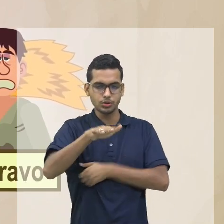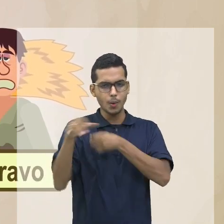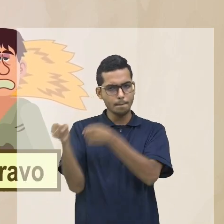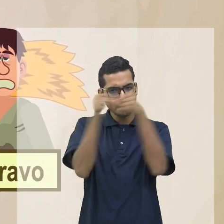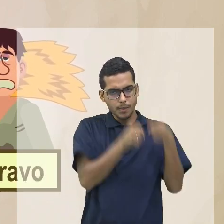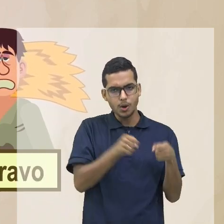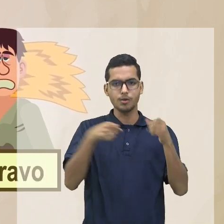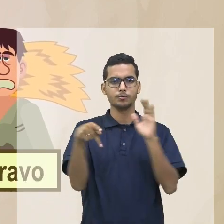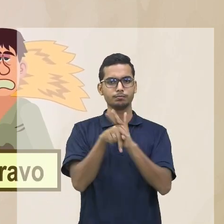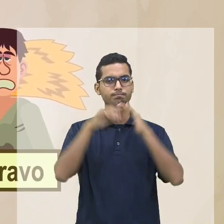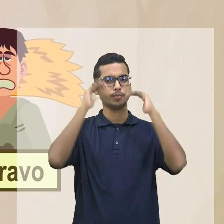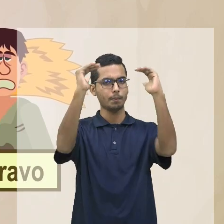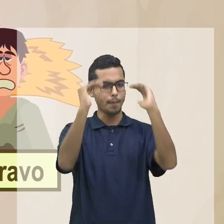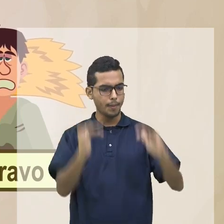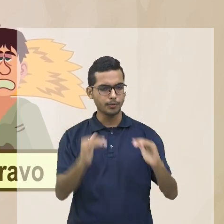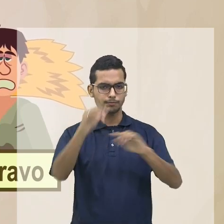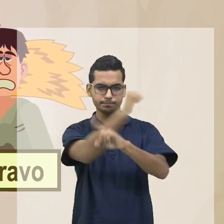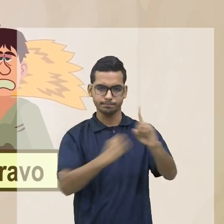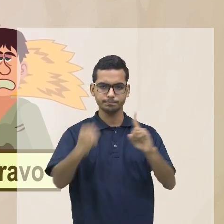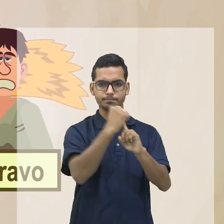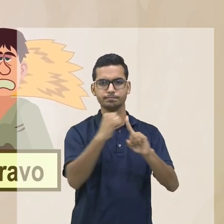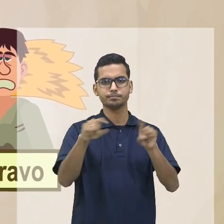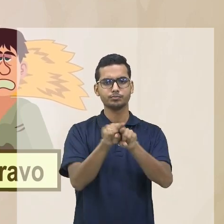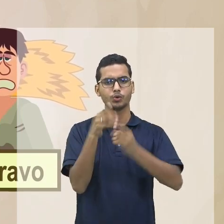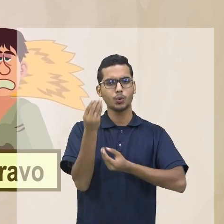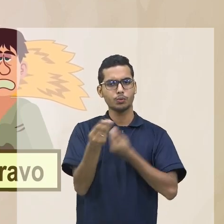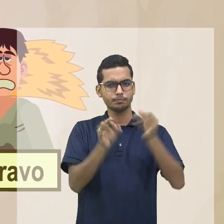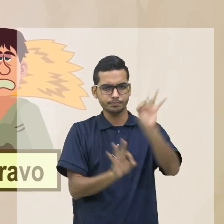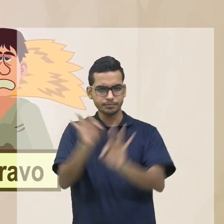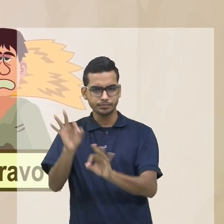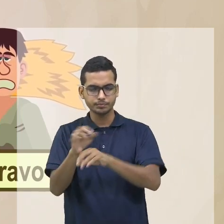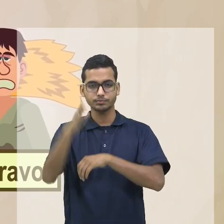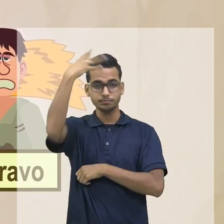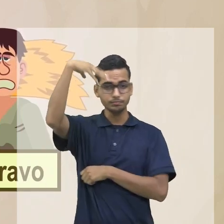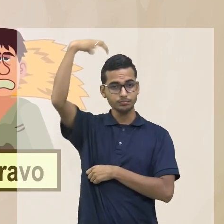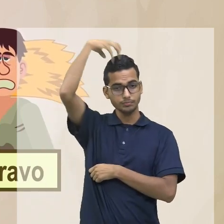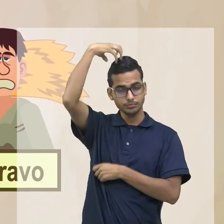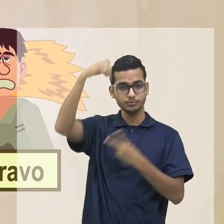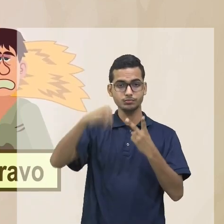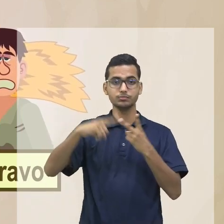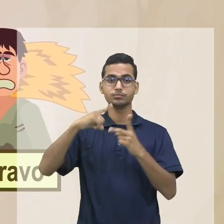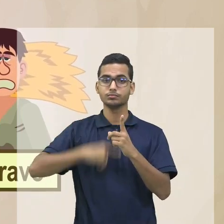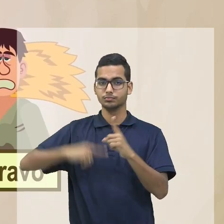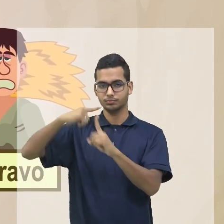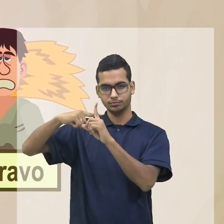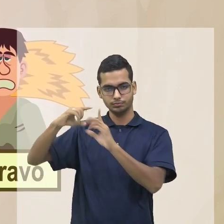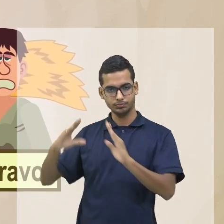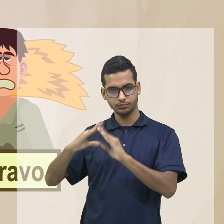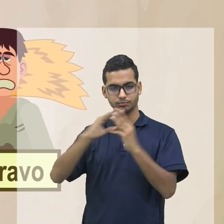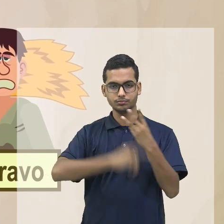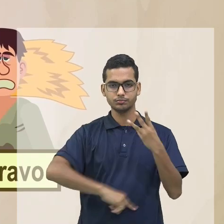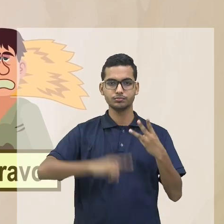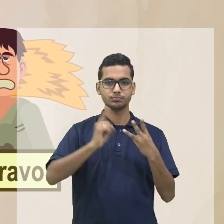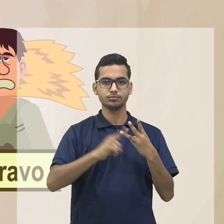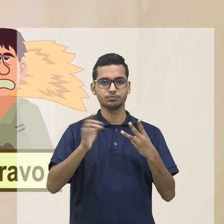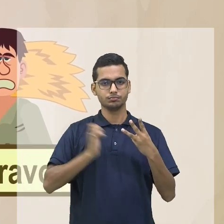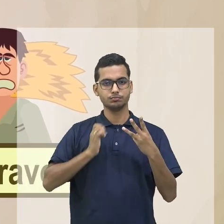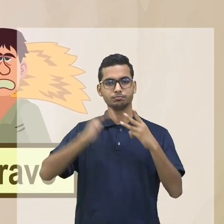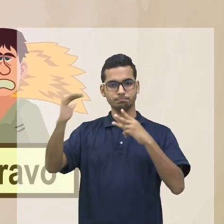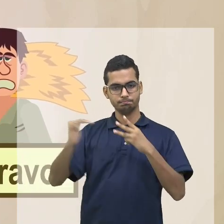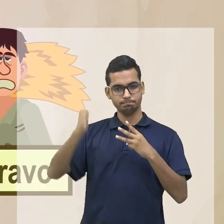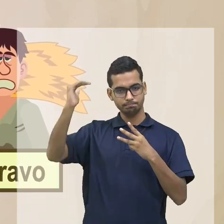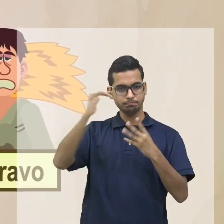definia a hierarquia social. Ela era dividida em rei, clero, nobreza, vilões, servos